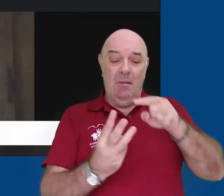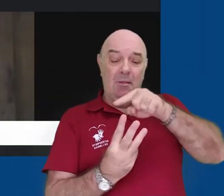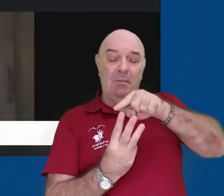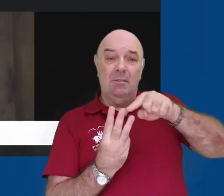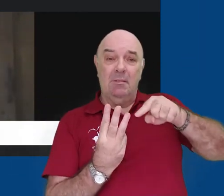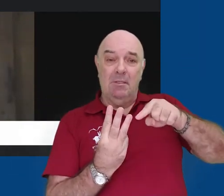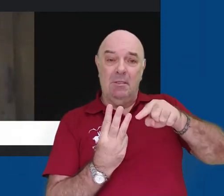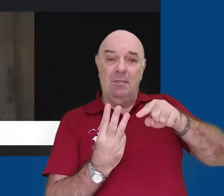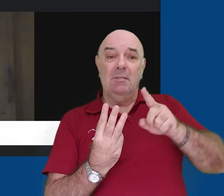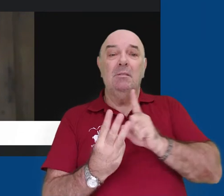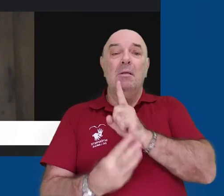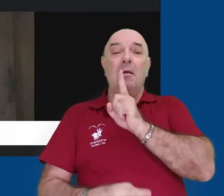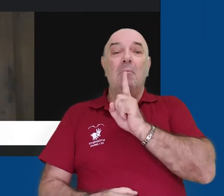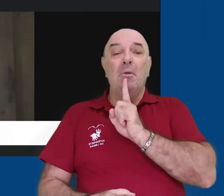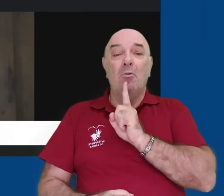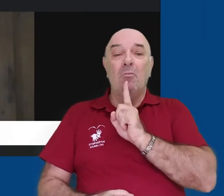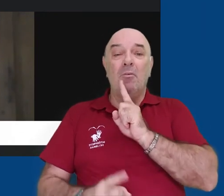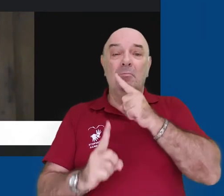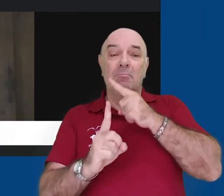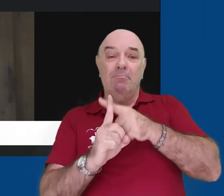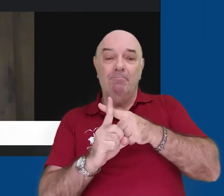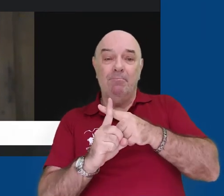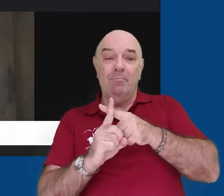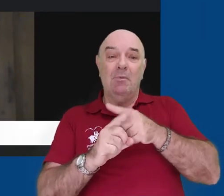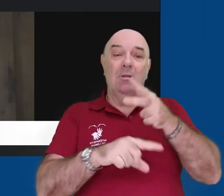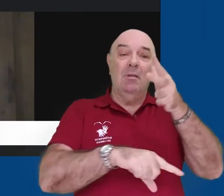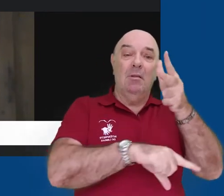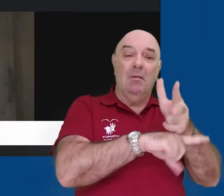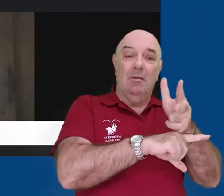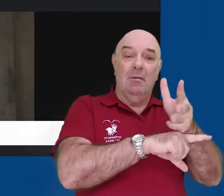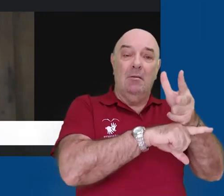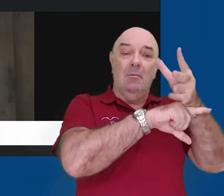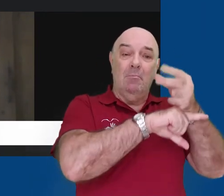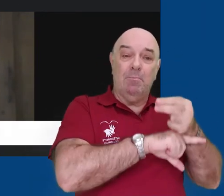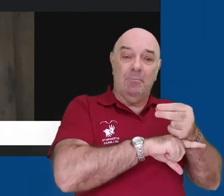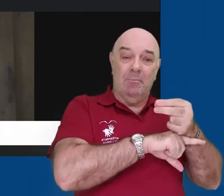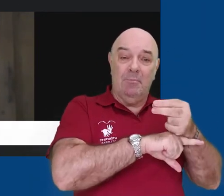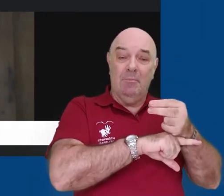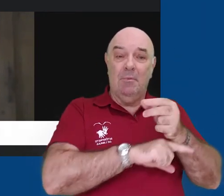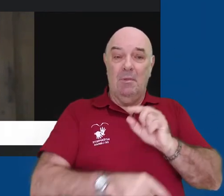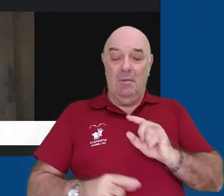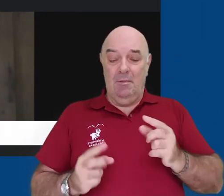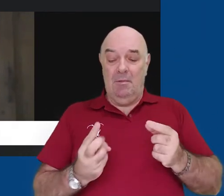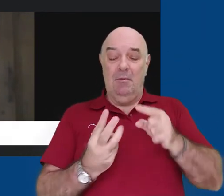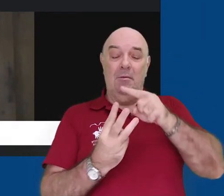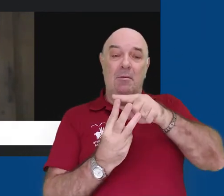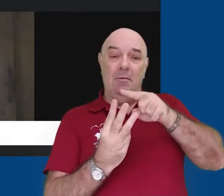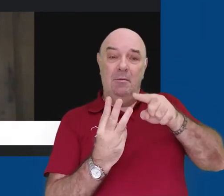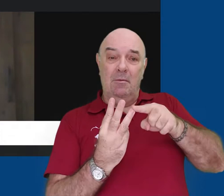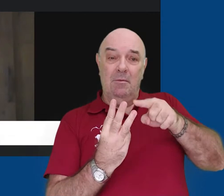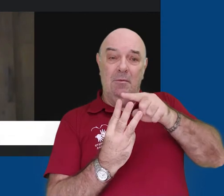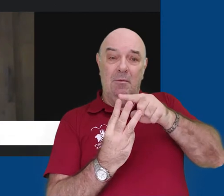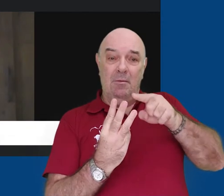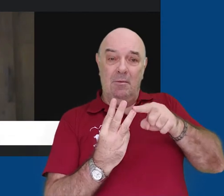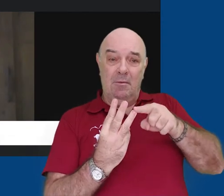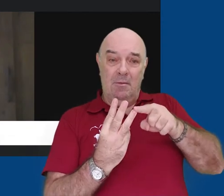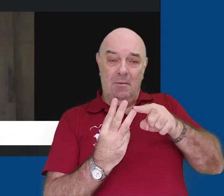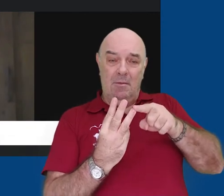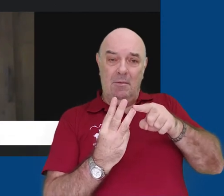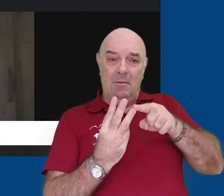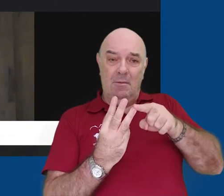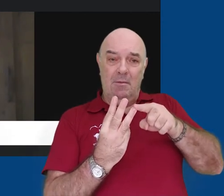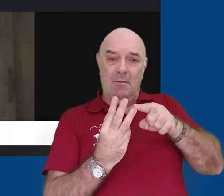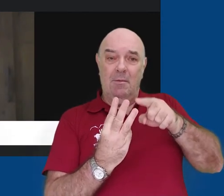desativados se for necessário. Para ativar ou desativar nosso microfone, clicamos no ícone de microfone